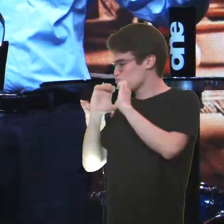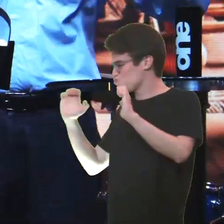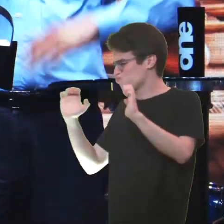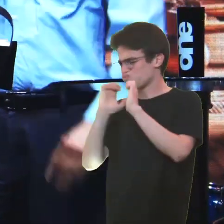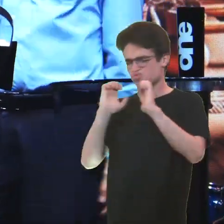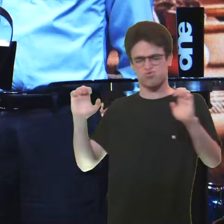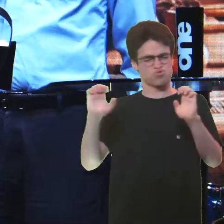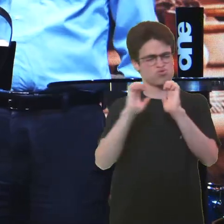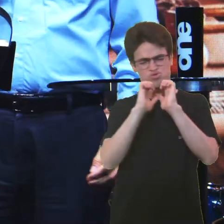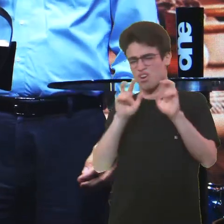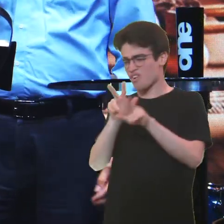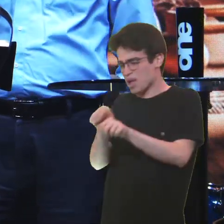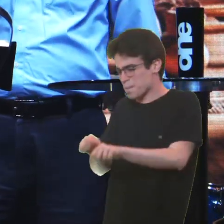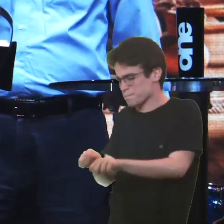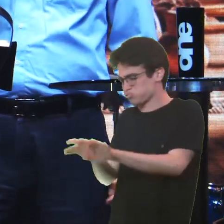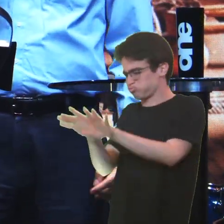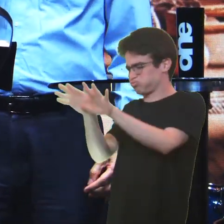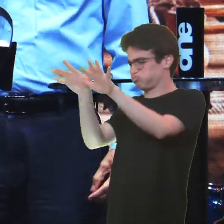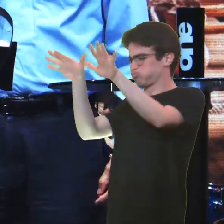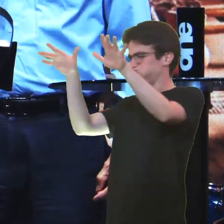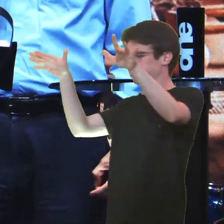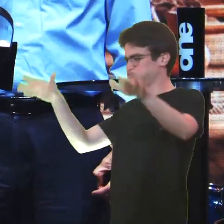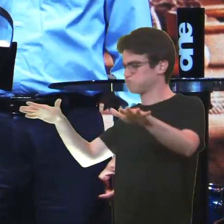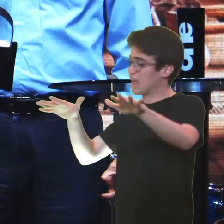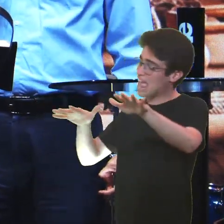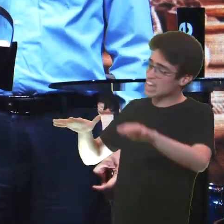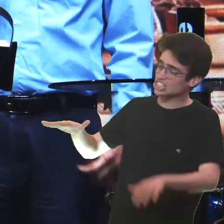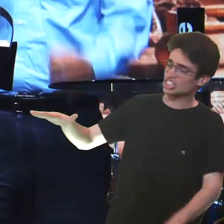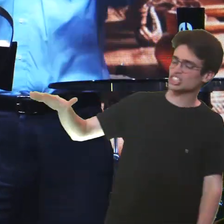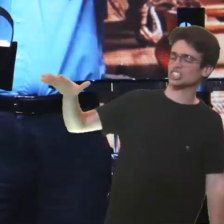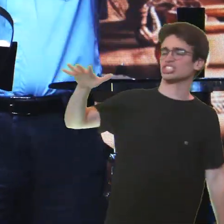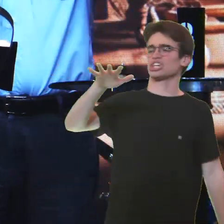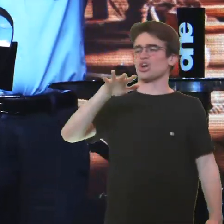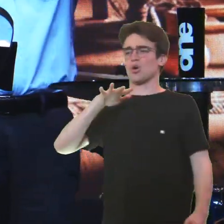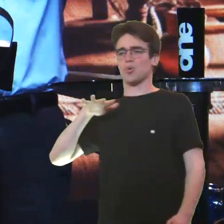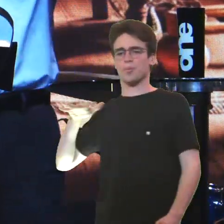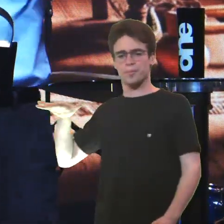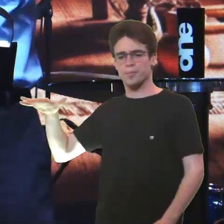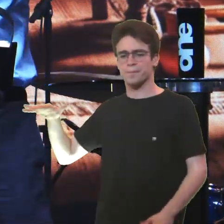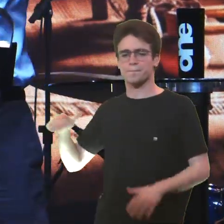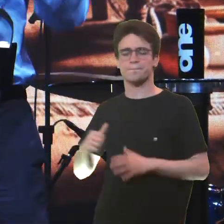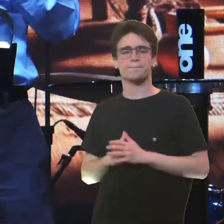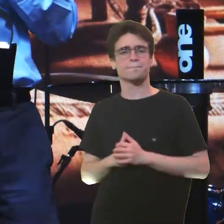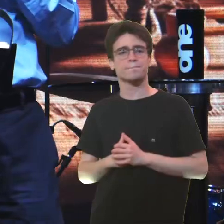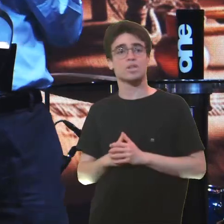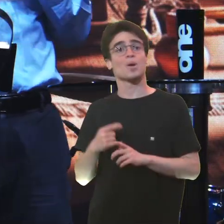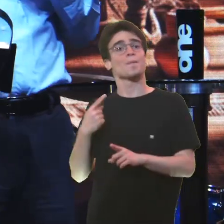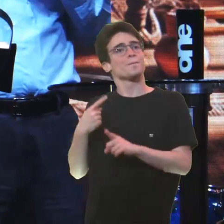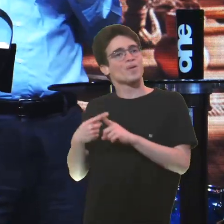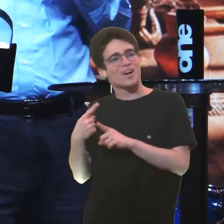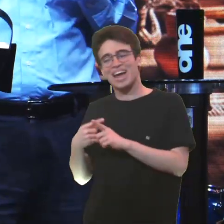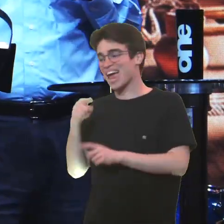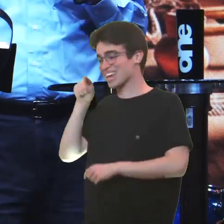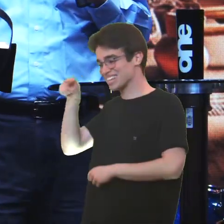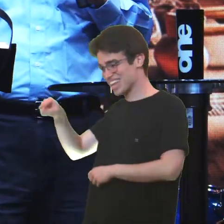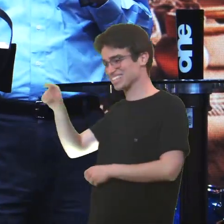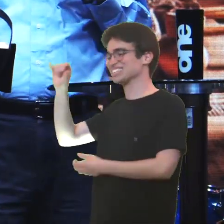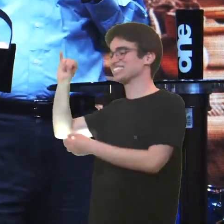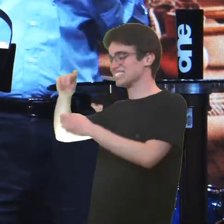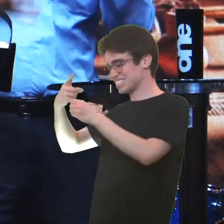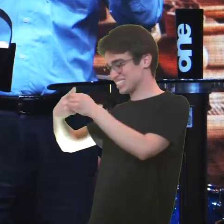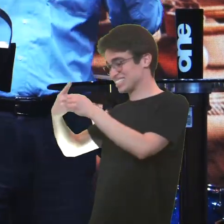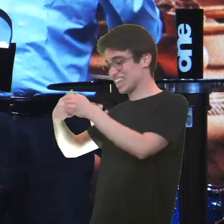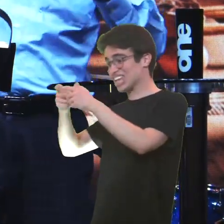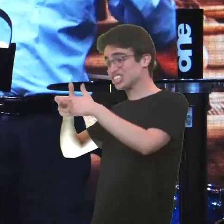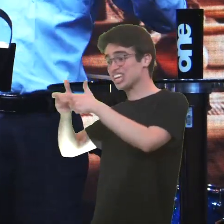la región. O evangelho foi dado a conhecer por toda a região. Porque lo que ocurría en la ciudad Porque o que acontecia na